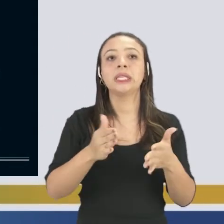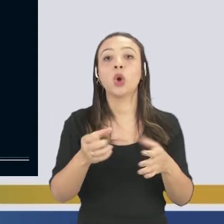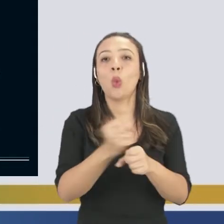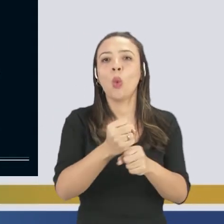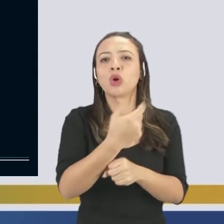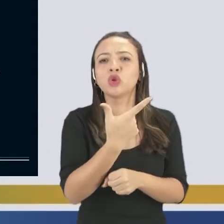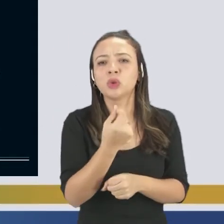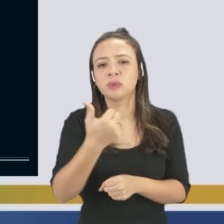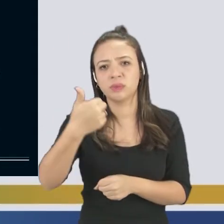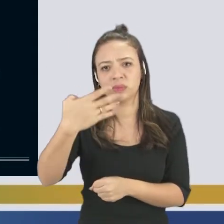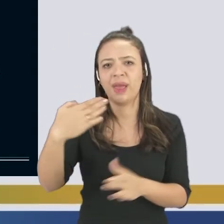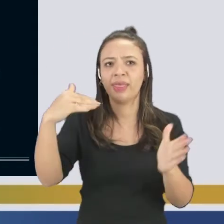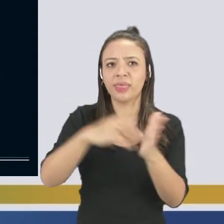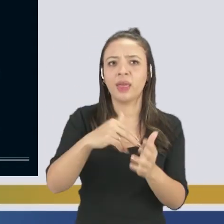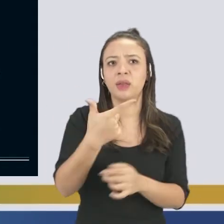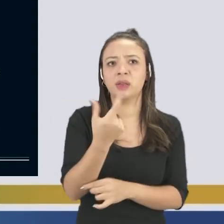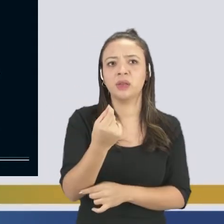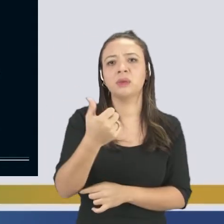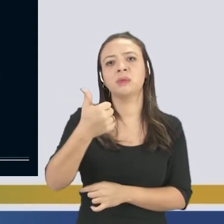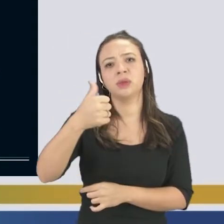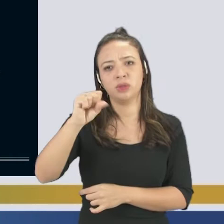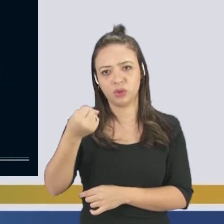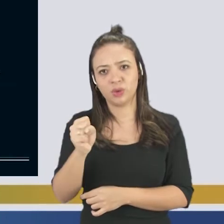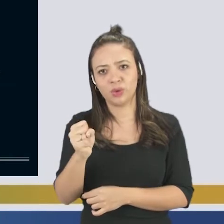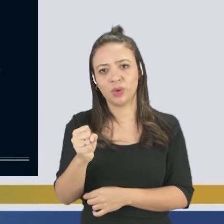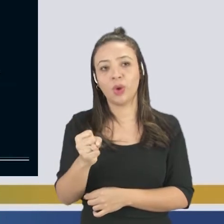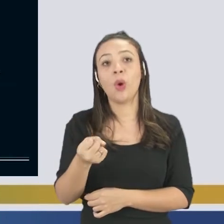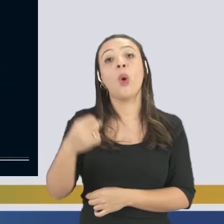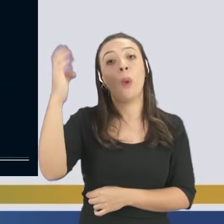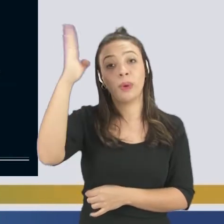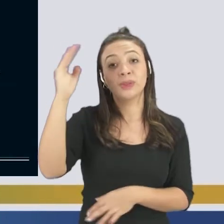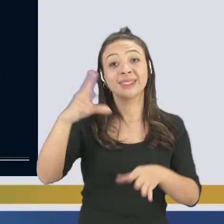que o Brasil esteve fora do mapa da fome da ONU.